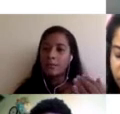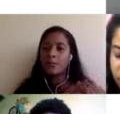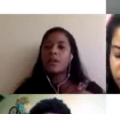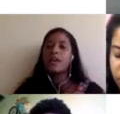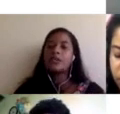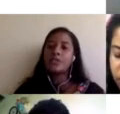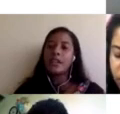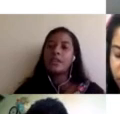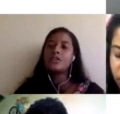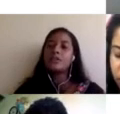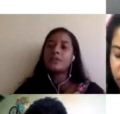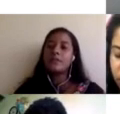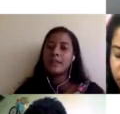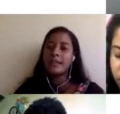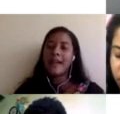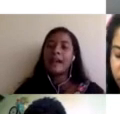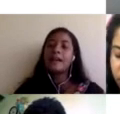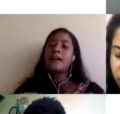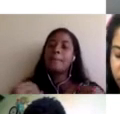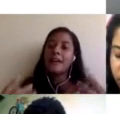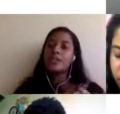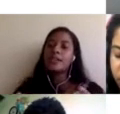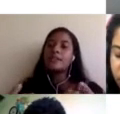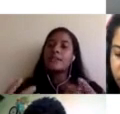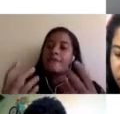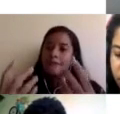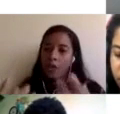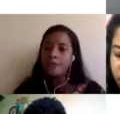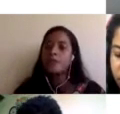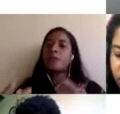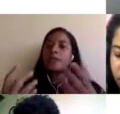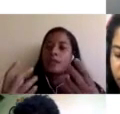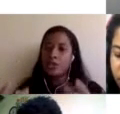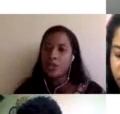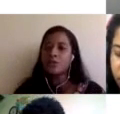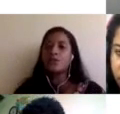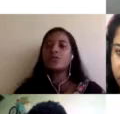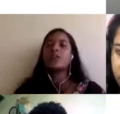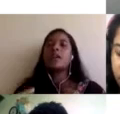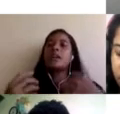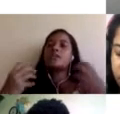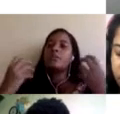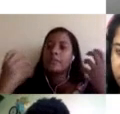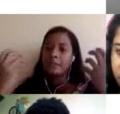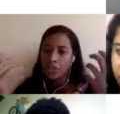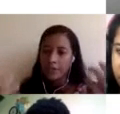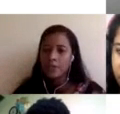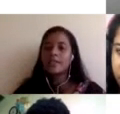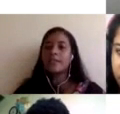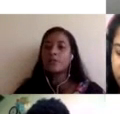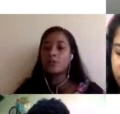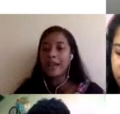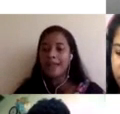algum tempo é justamente possibilitar práticas que envolvam protagonismos sob